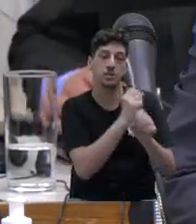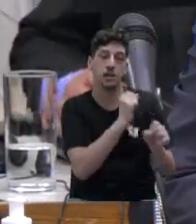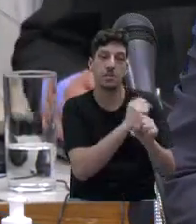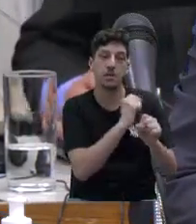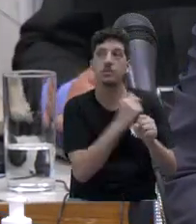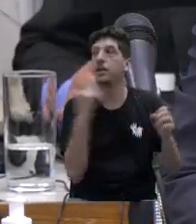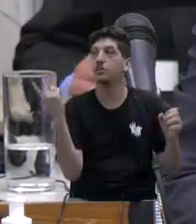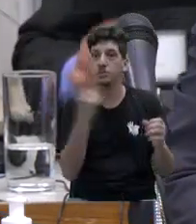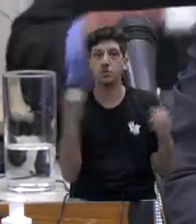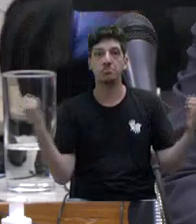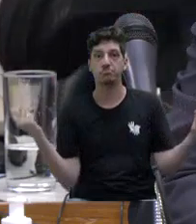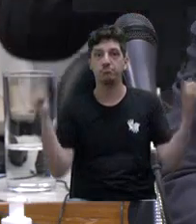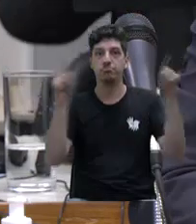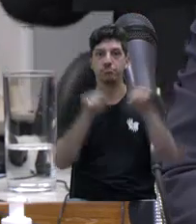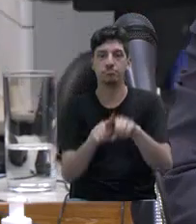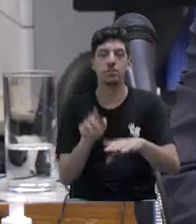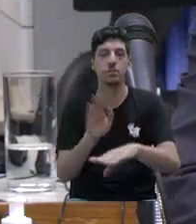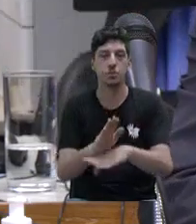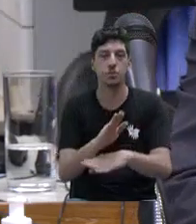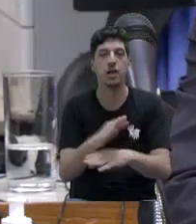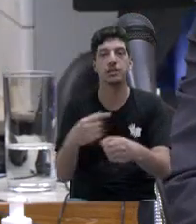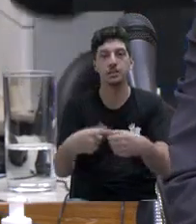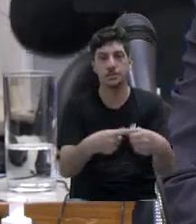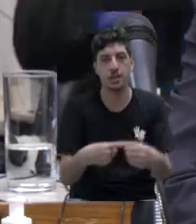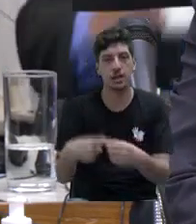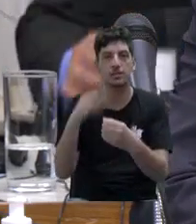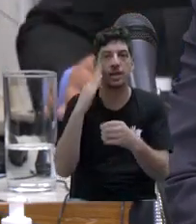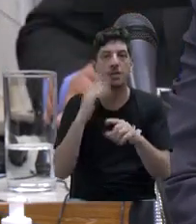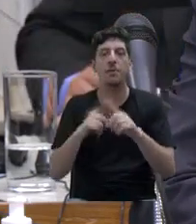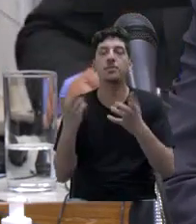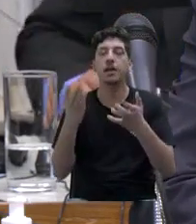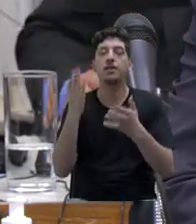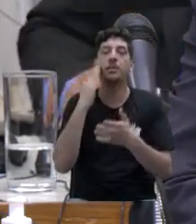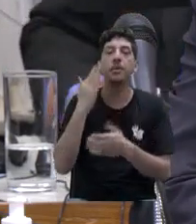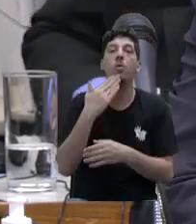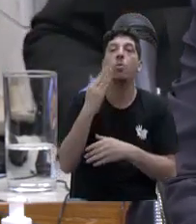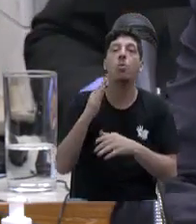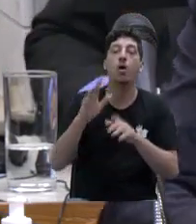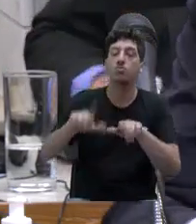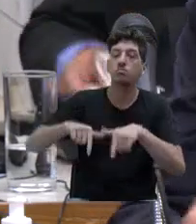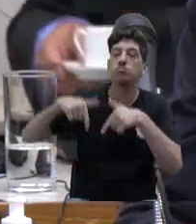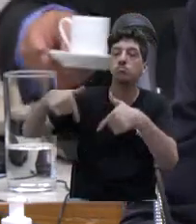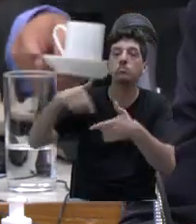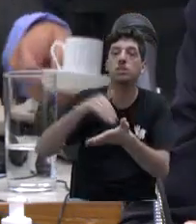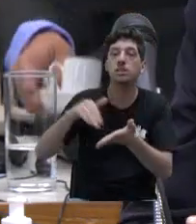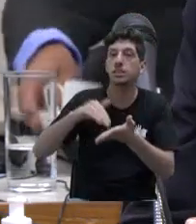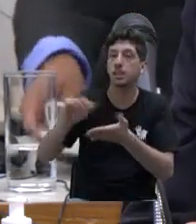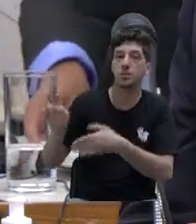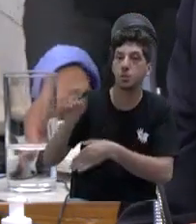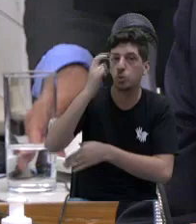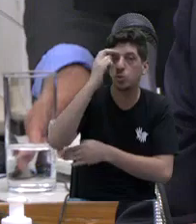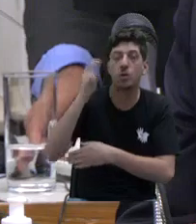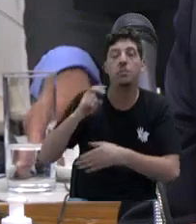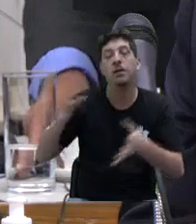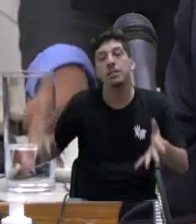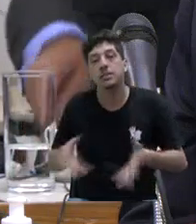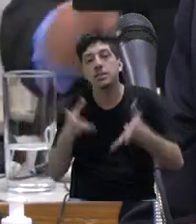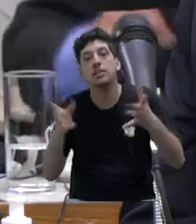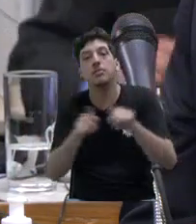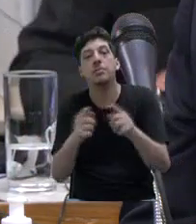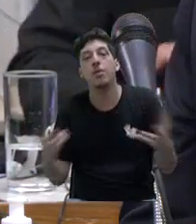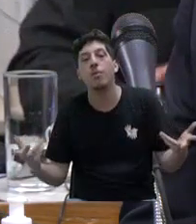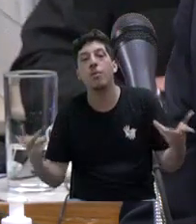possa ajudar. Eu gostaria de saber, secretário, quais as iniciativas da Secult para o incentivo para a qualificação na